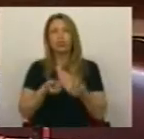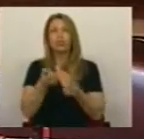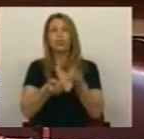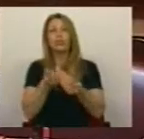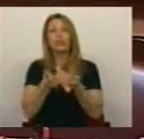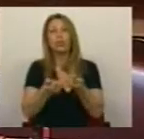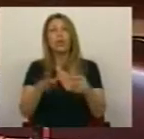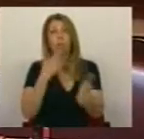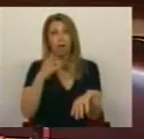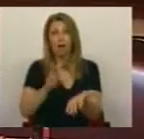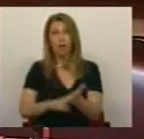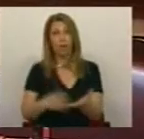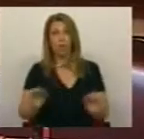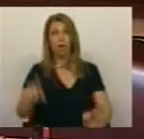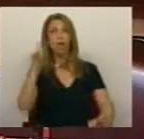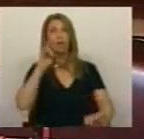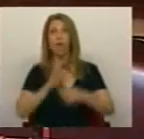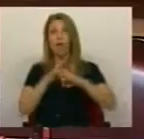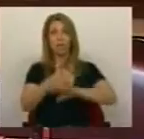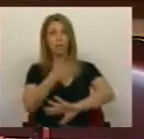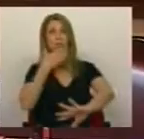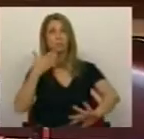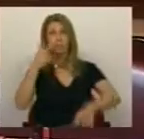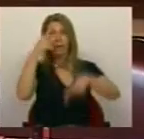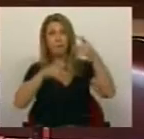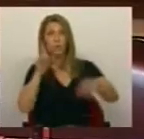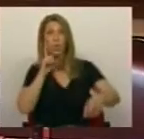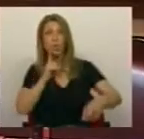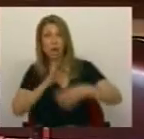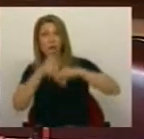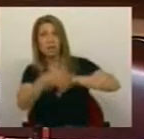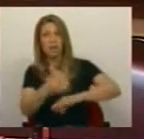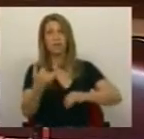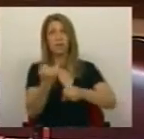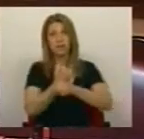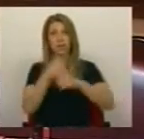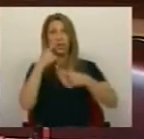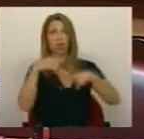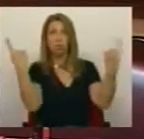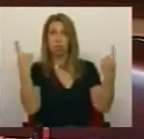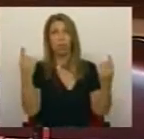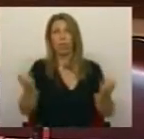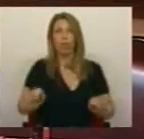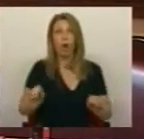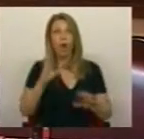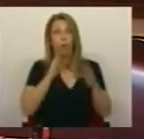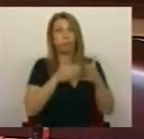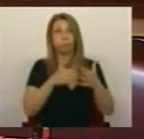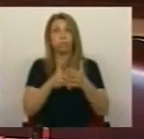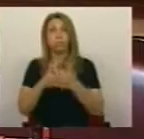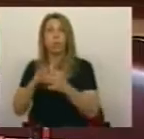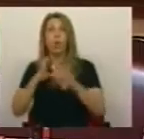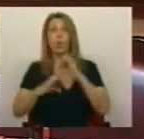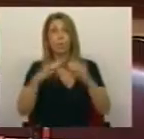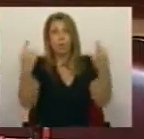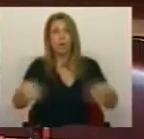as acessibilidades das pessoas surdas aos serviços públicos, com enormes barreiras na comunicação. A este